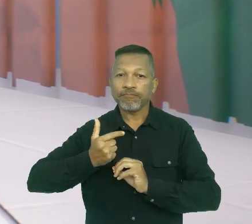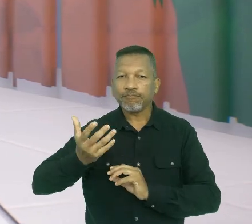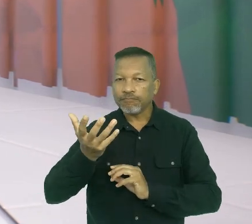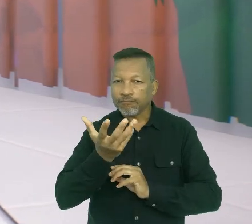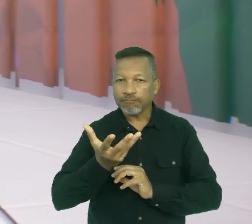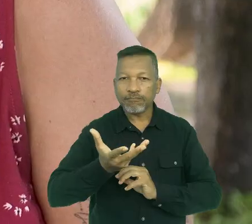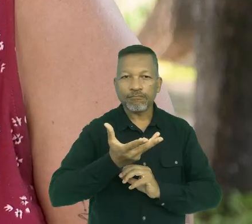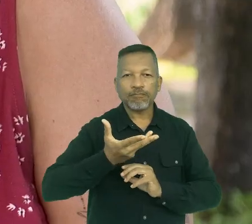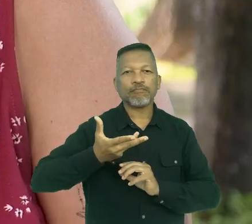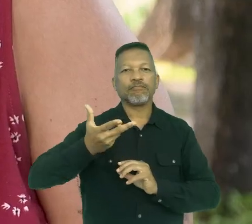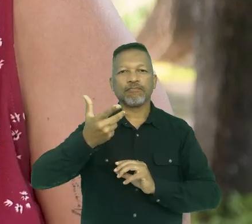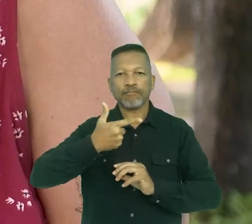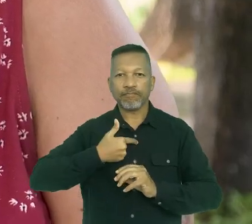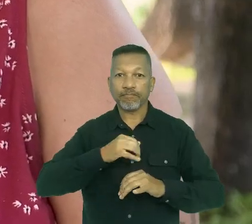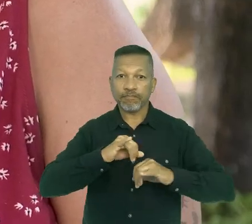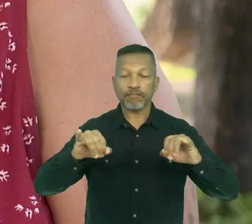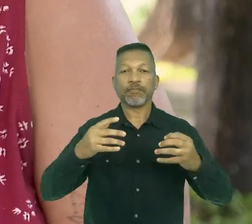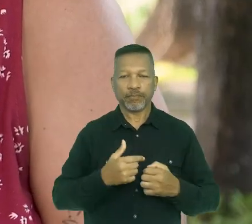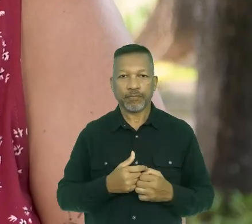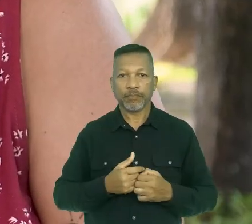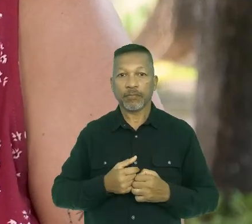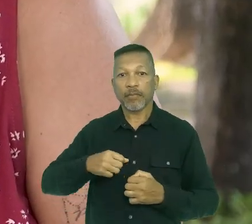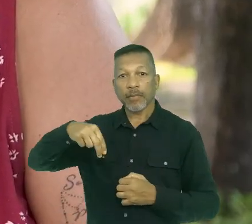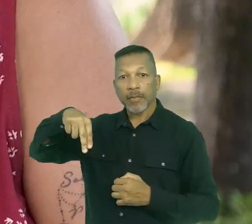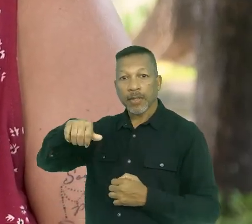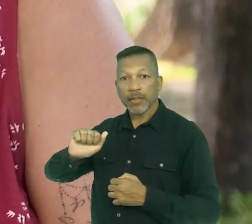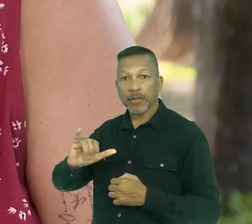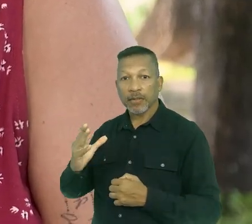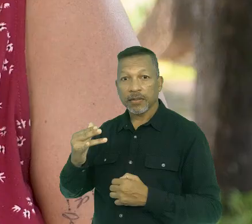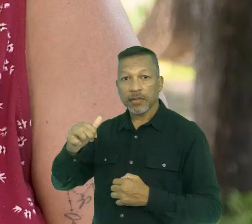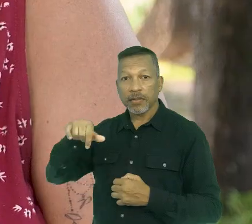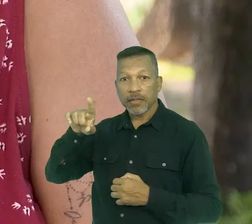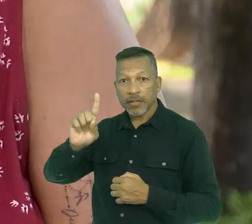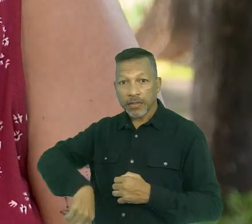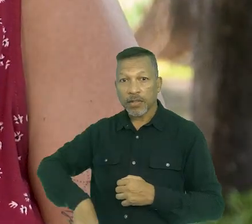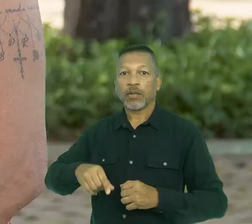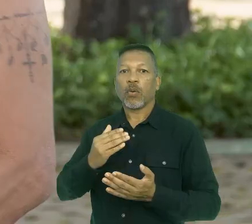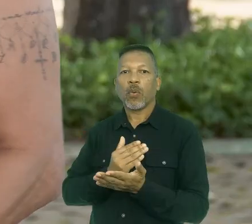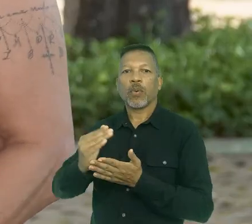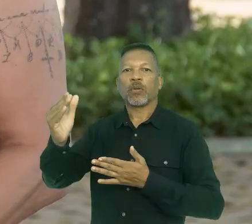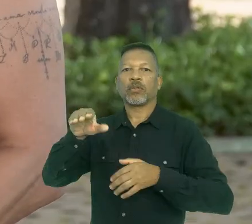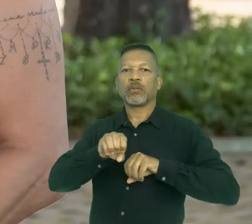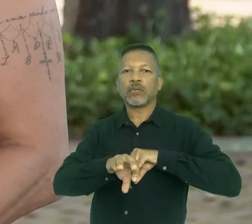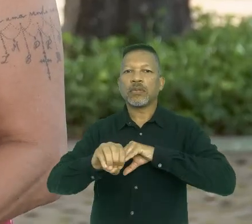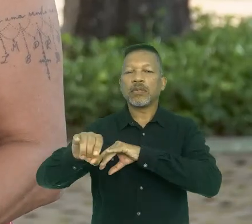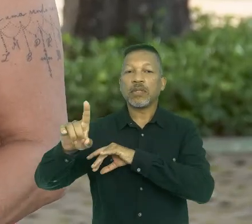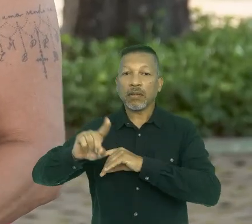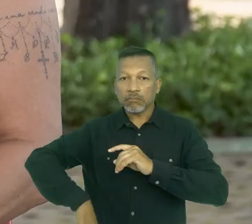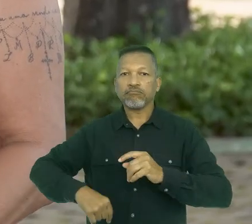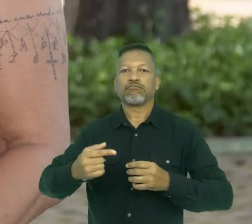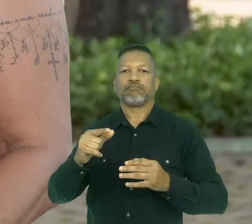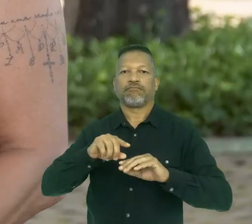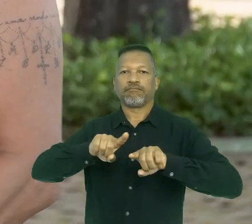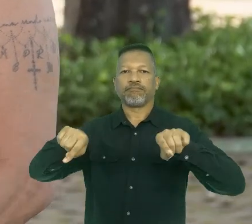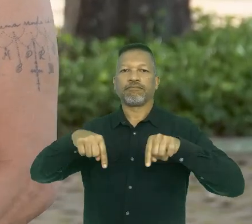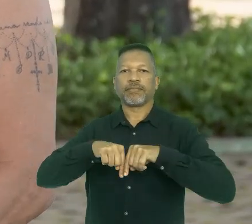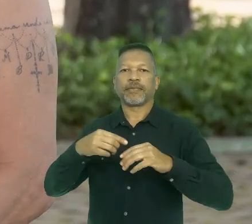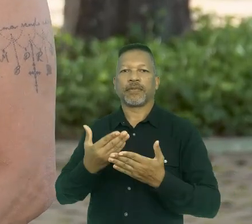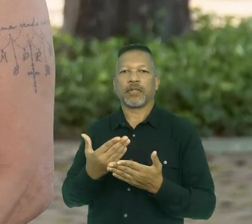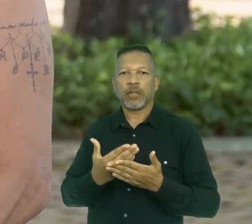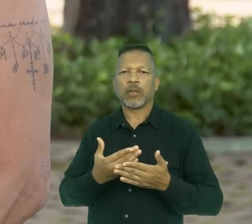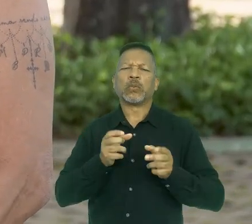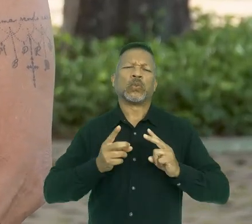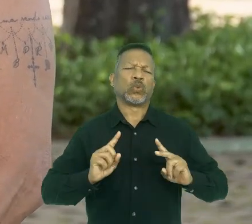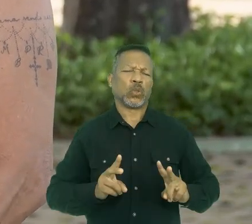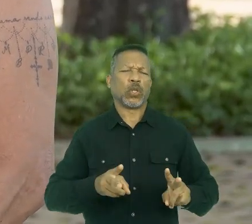transmitir saberes. Nancy começou contando histórias na sala de aula. Na sala de aula eu já sempre contei